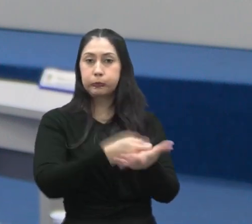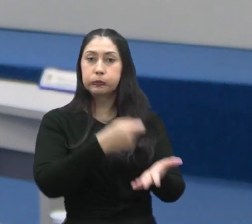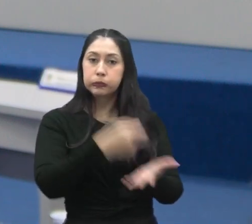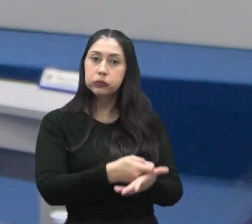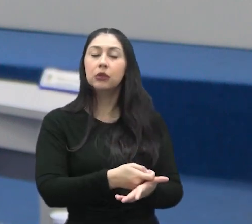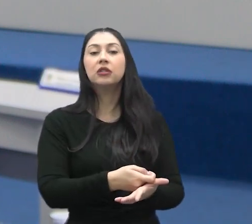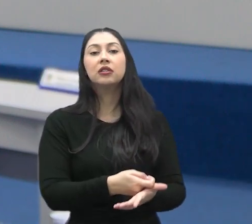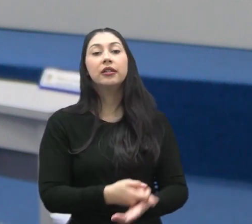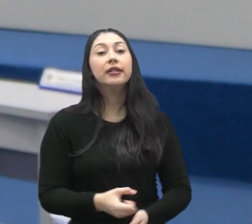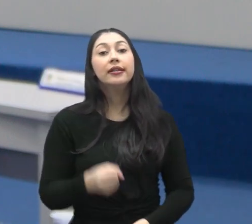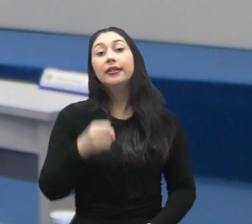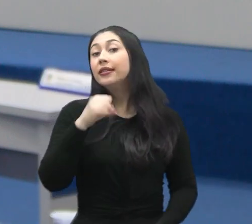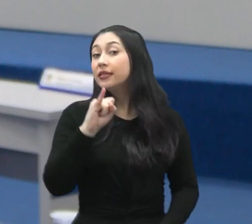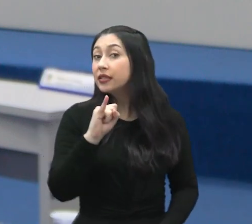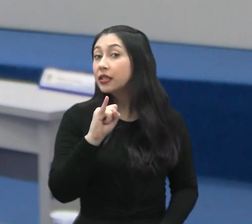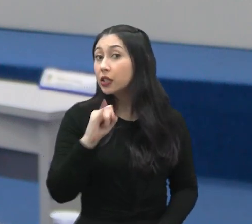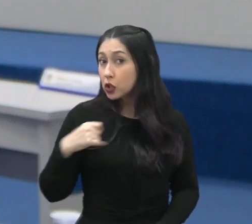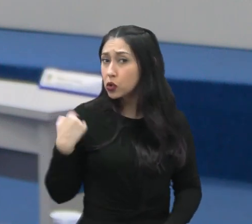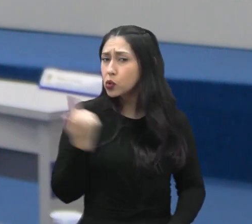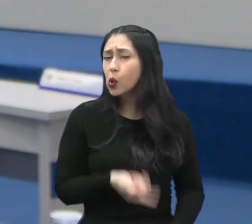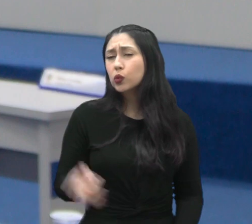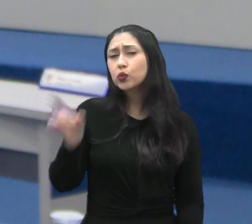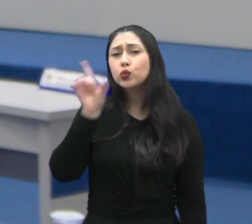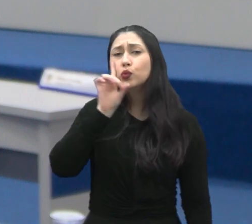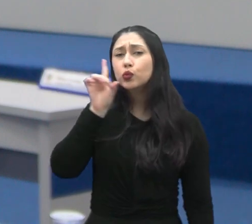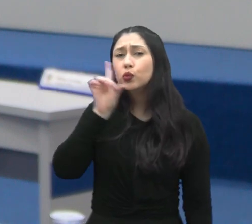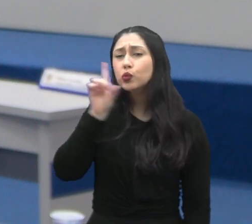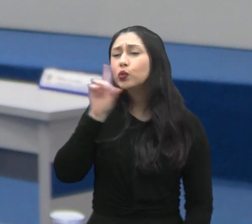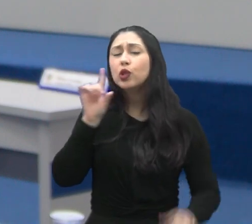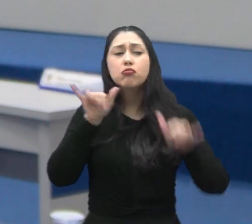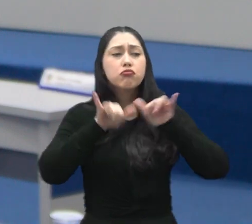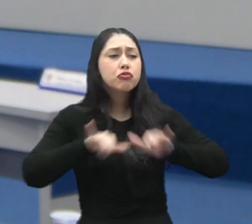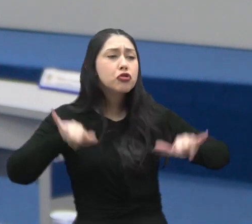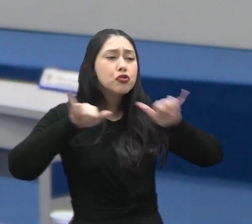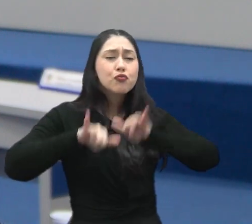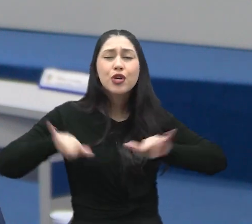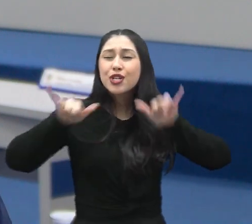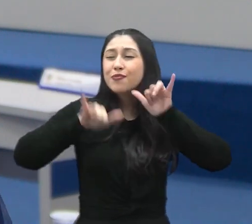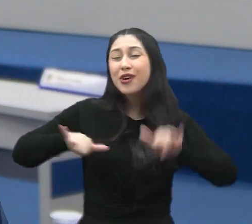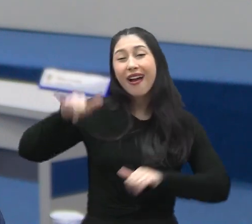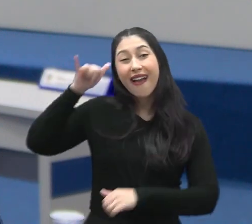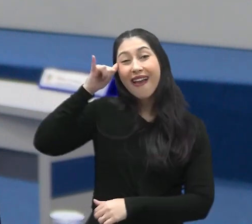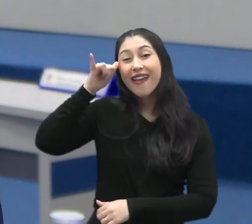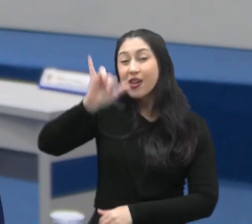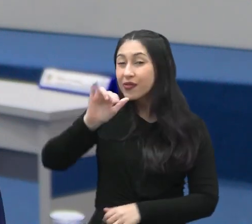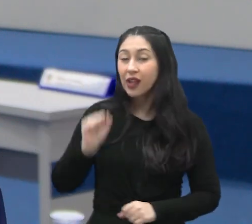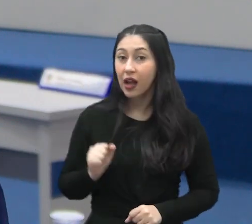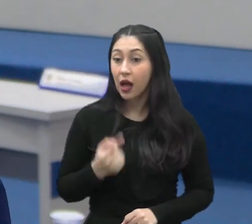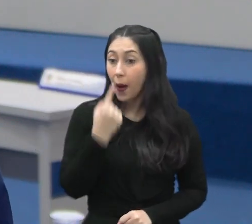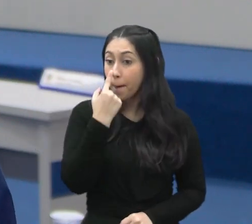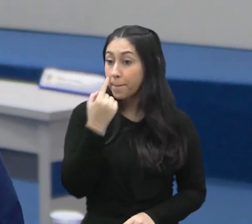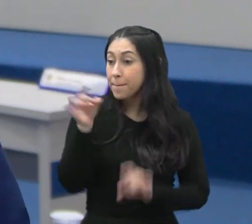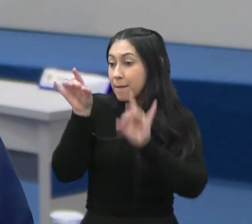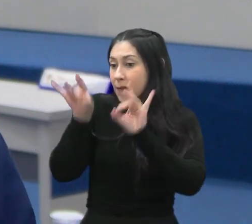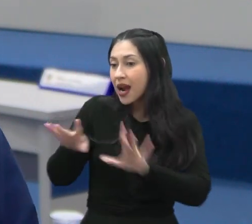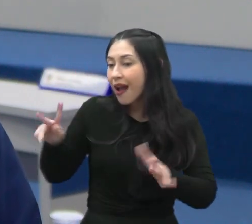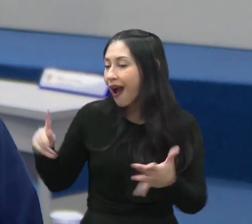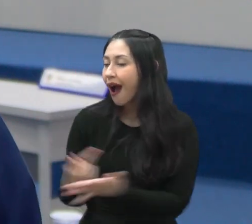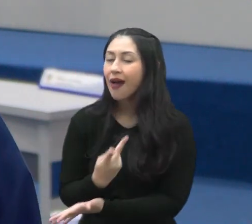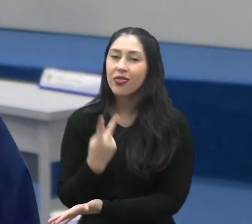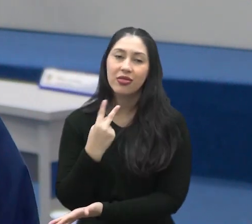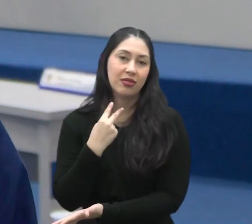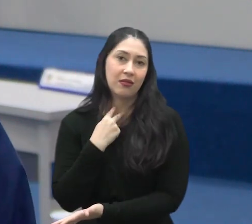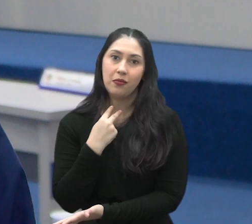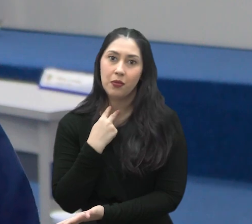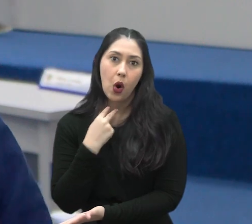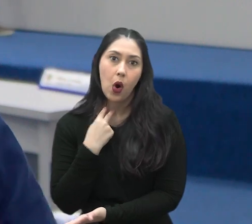muito rígidas. Se nós incorporássemos no nosso discurso cotidiano a prevenção, não jogar o lixo